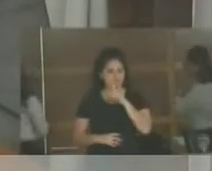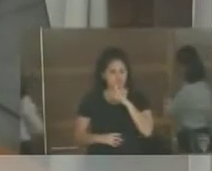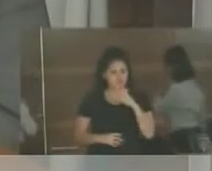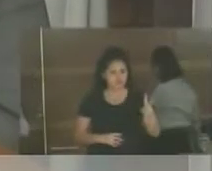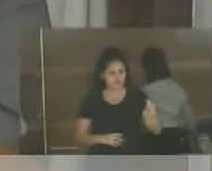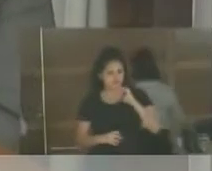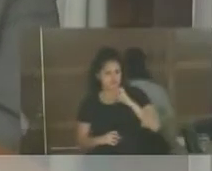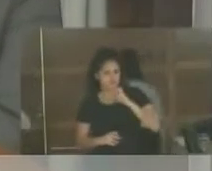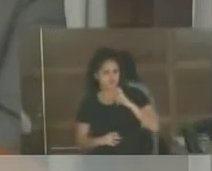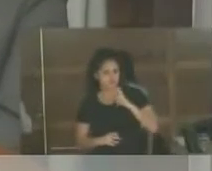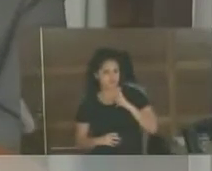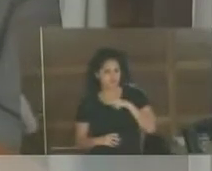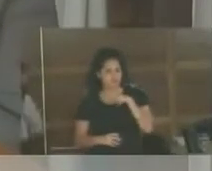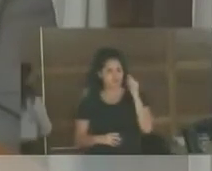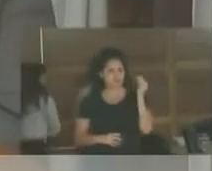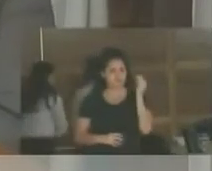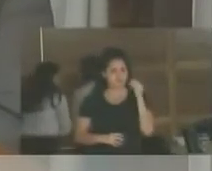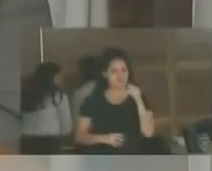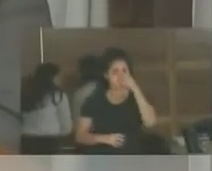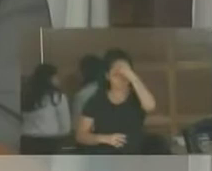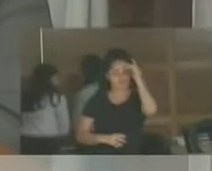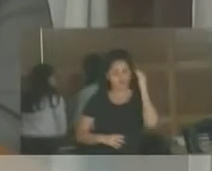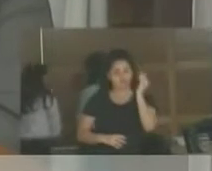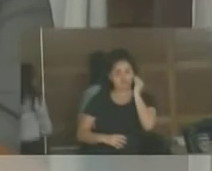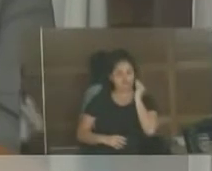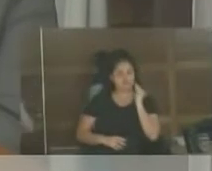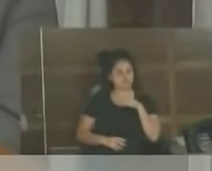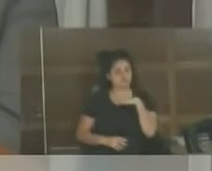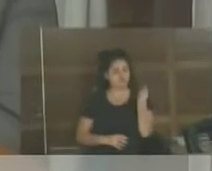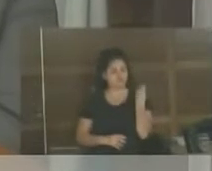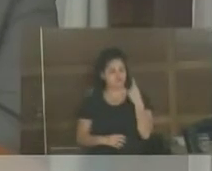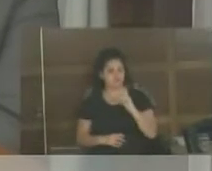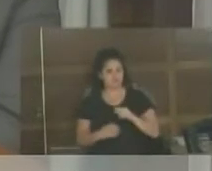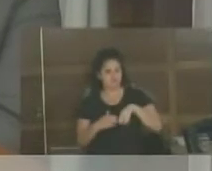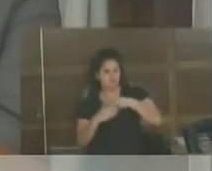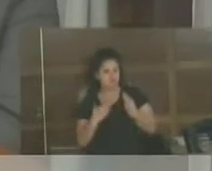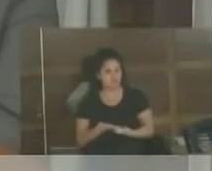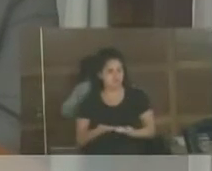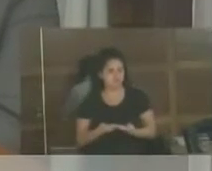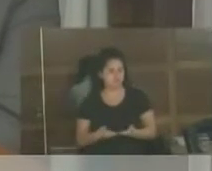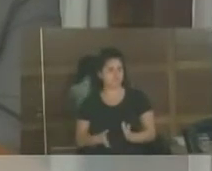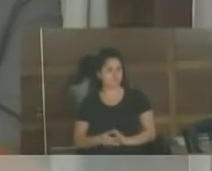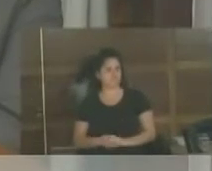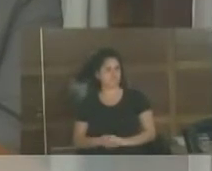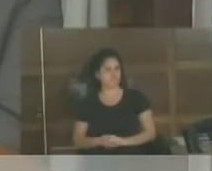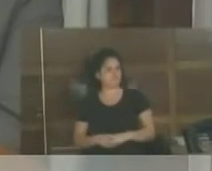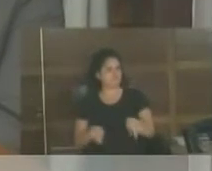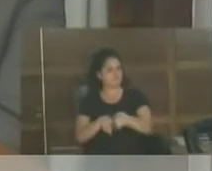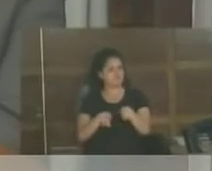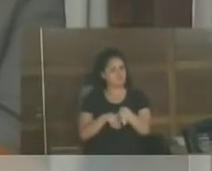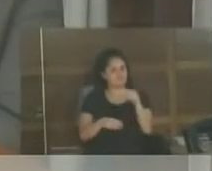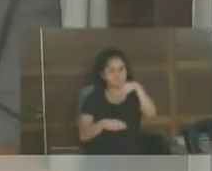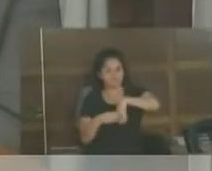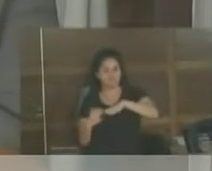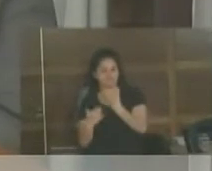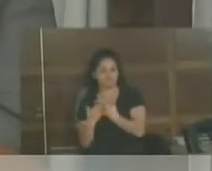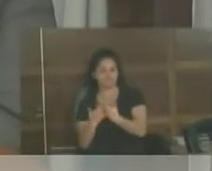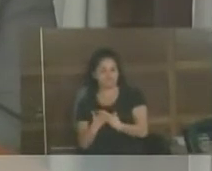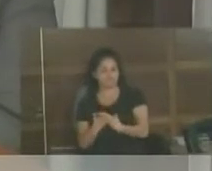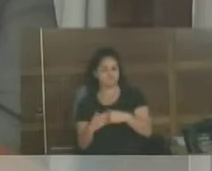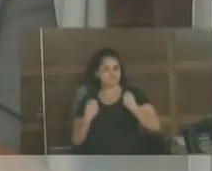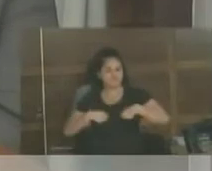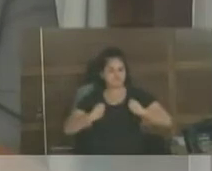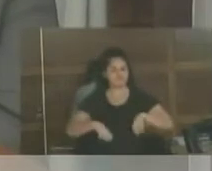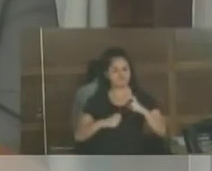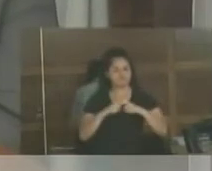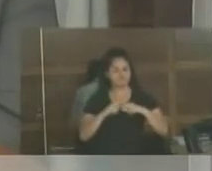suicídio, que não foi um tombo, que não foi simples um acidente? Com relação também no dia a dia das escolas, um psicólogo escolar